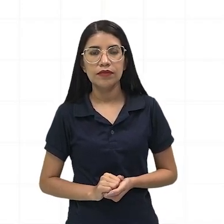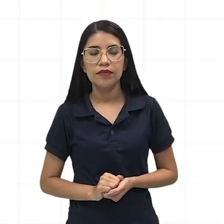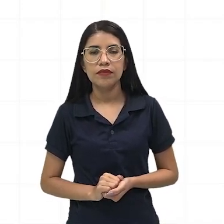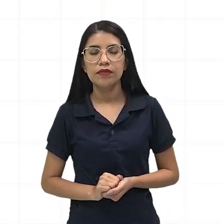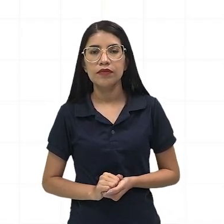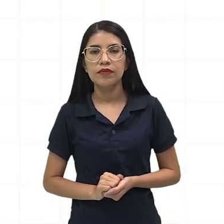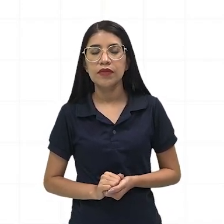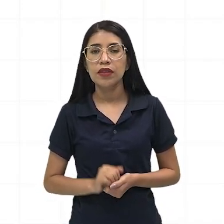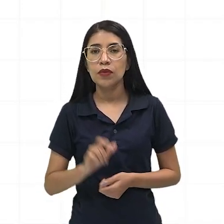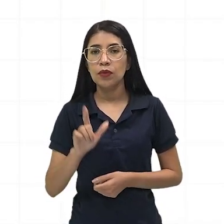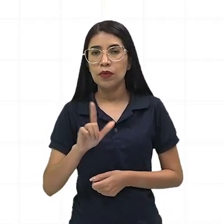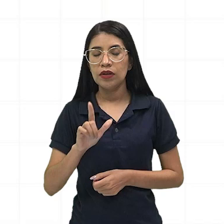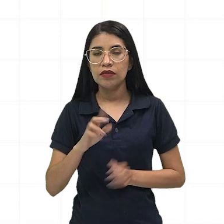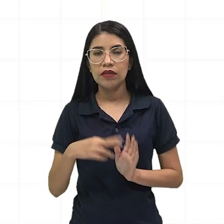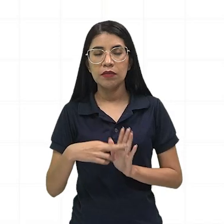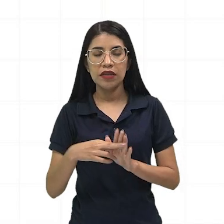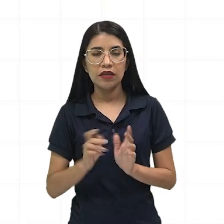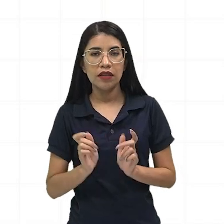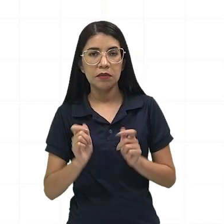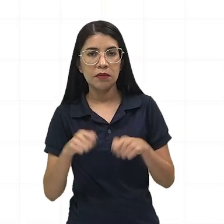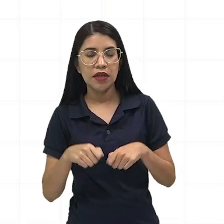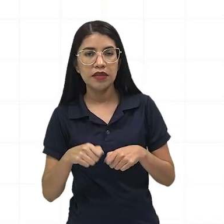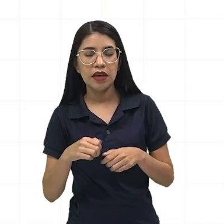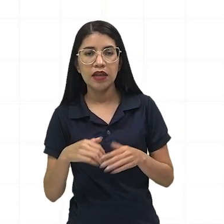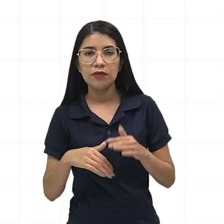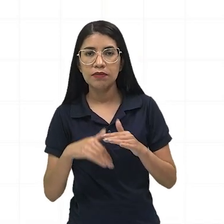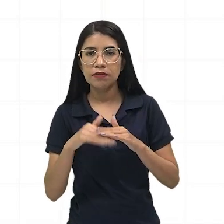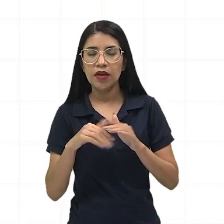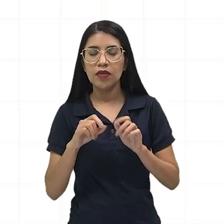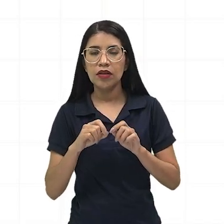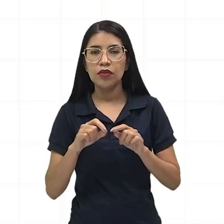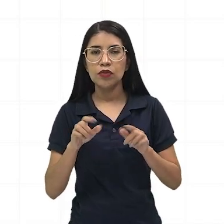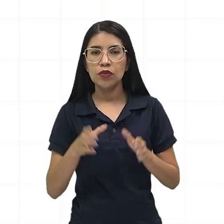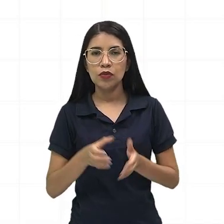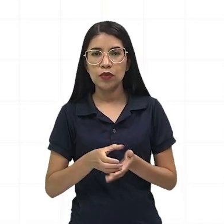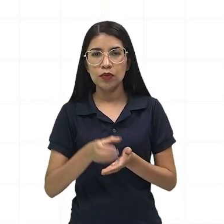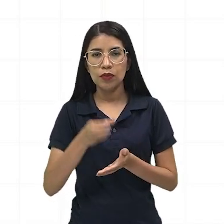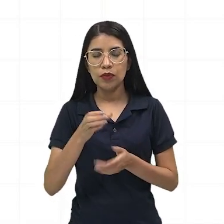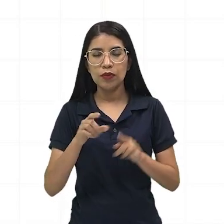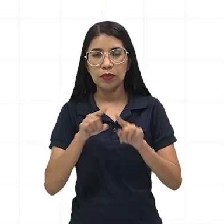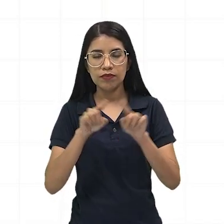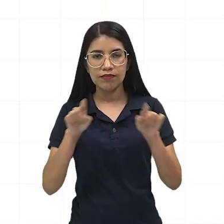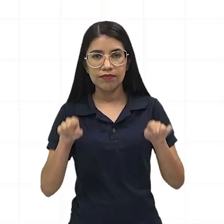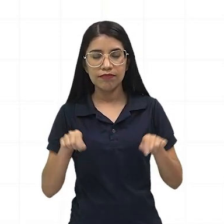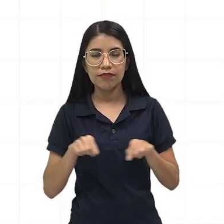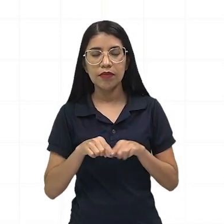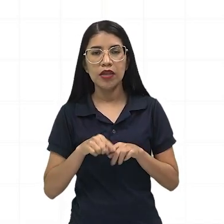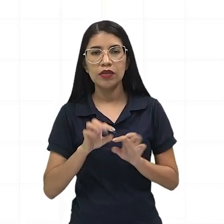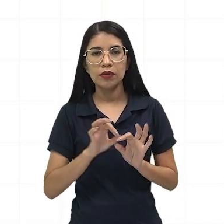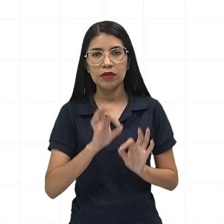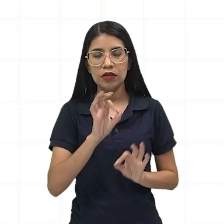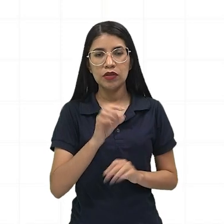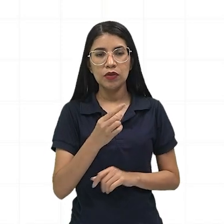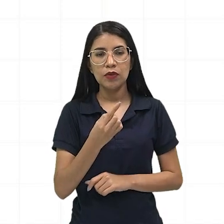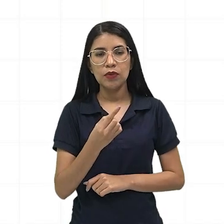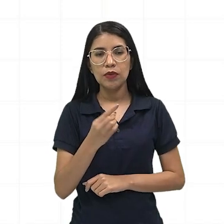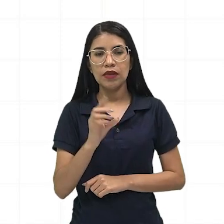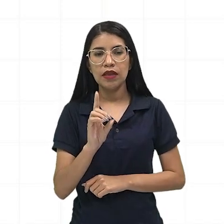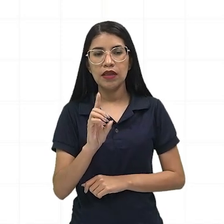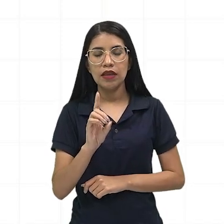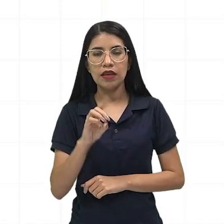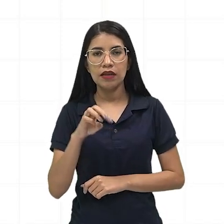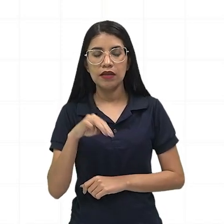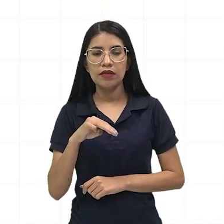lembrar aqui. O litro representa a capacidade de um cubo de aresta igual a 1 decímetro. Como o volume